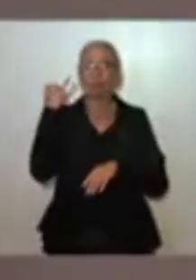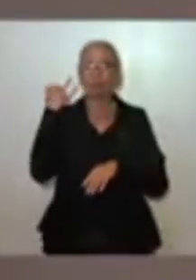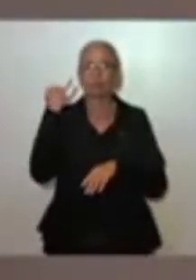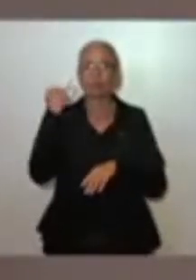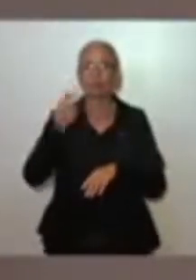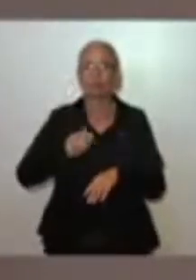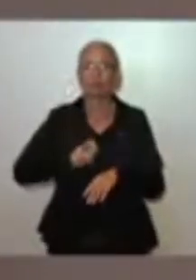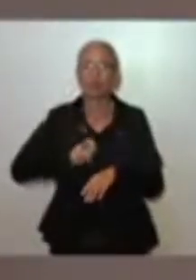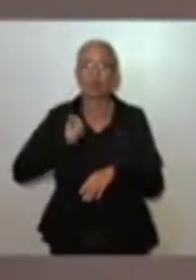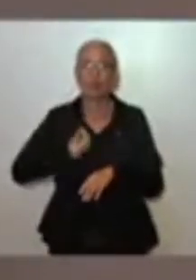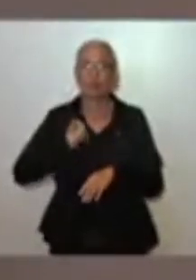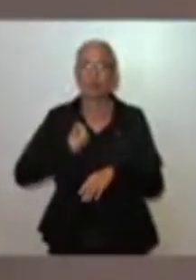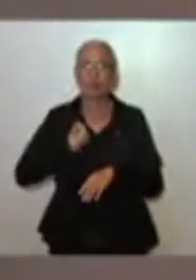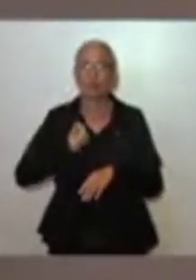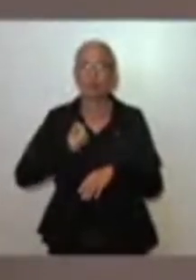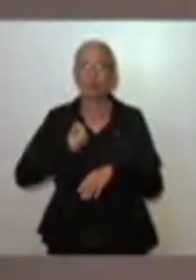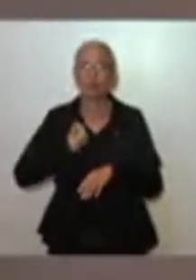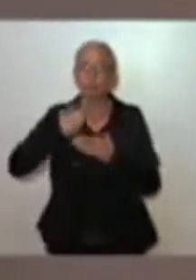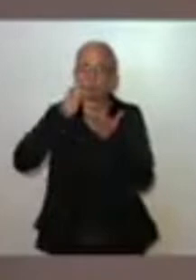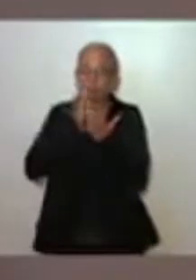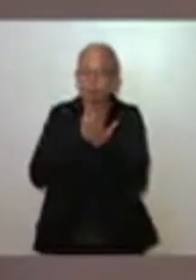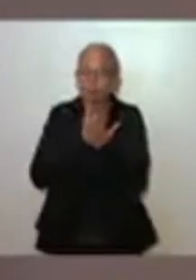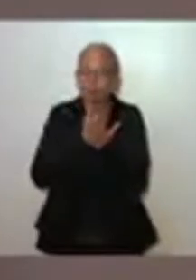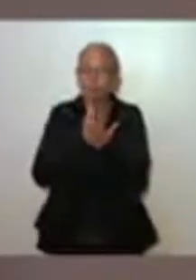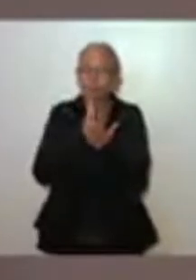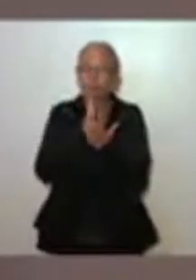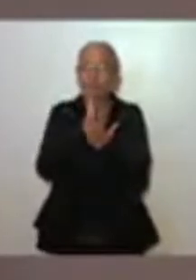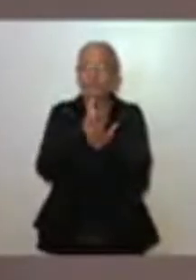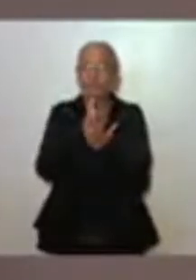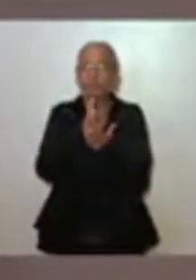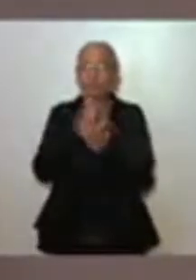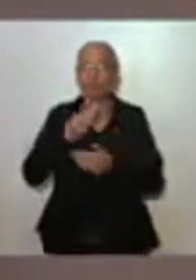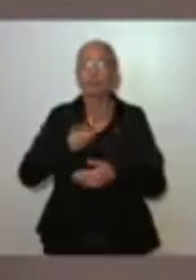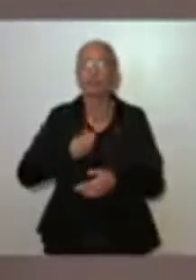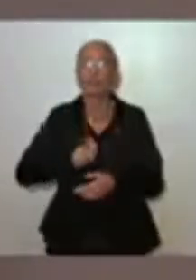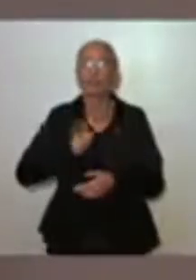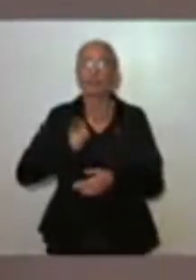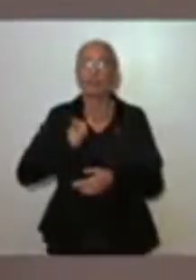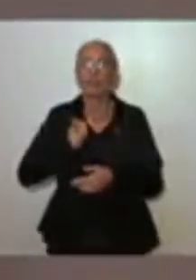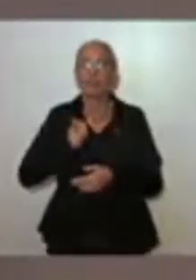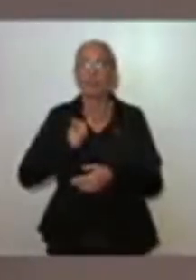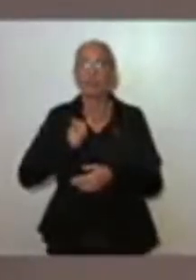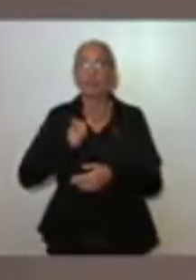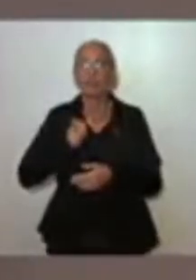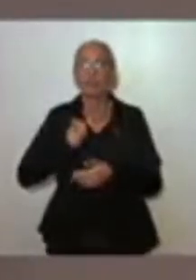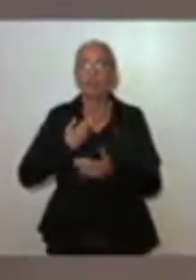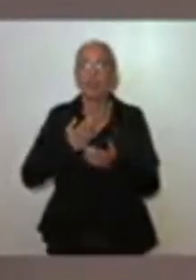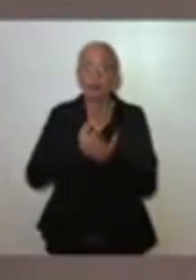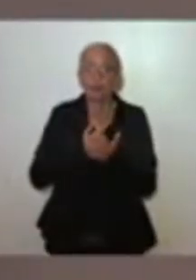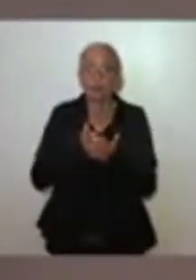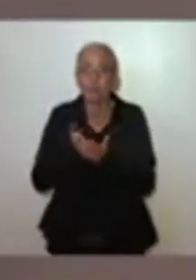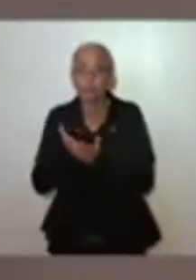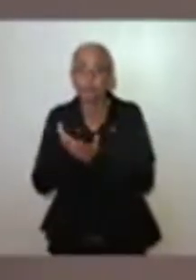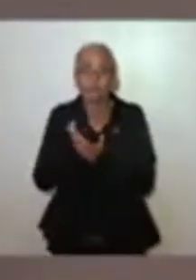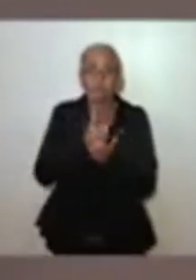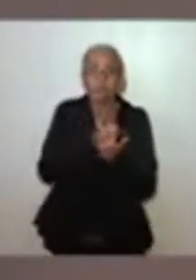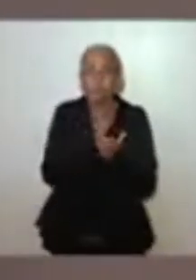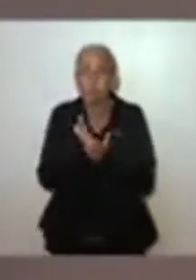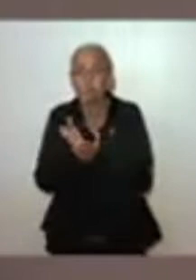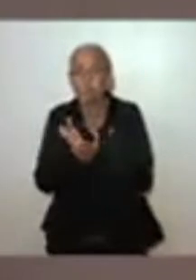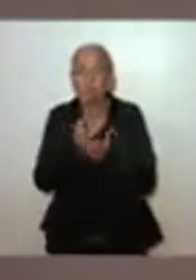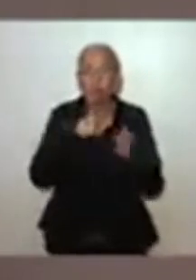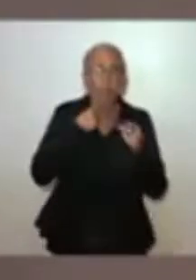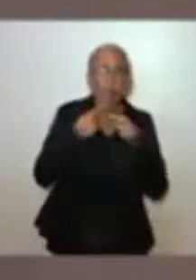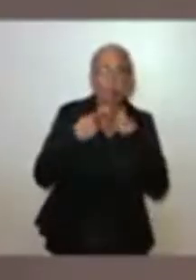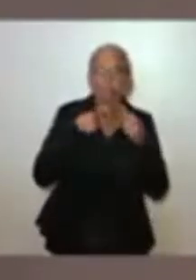a gente tá sempre se equilibrando a viver é andar numa corda bamba a gente cria